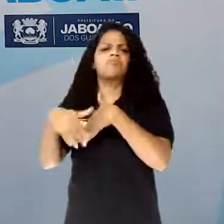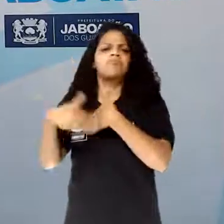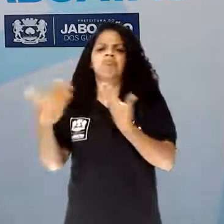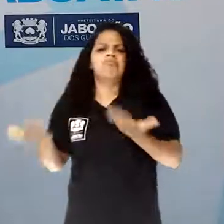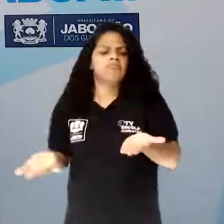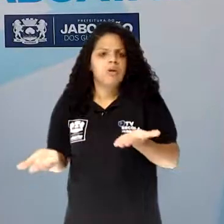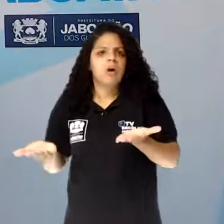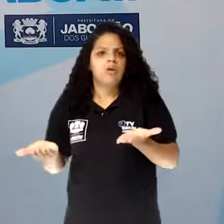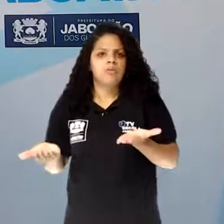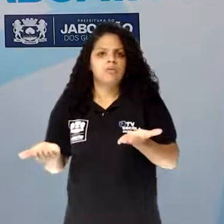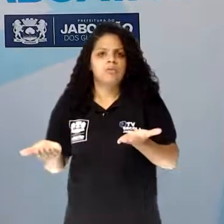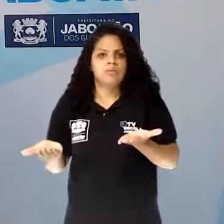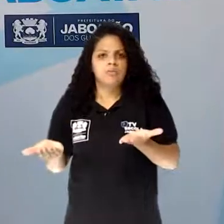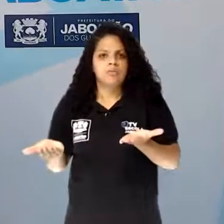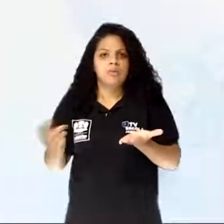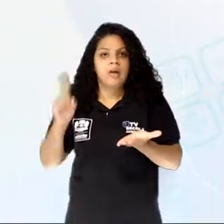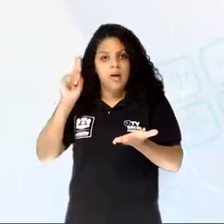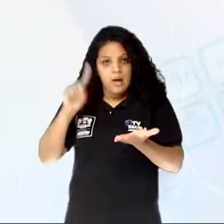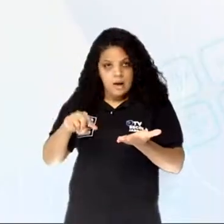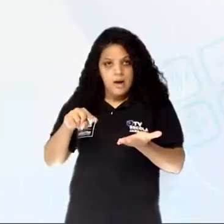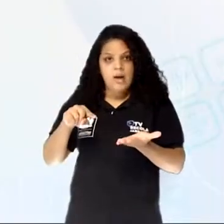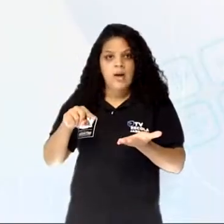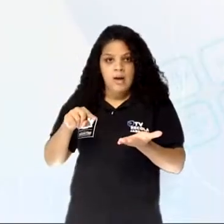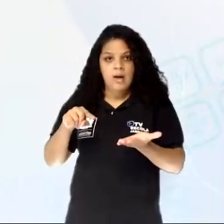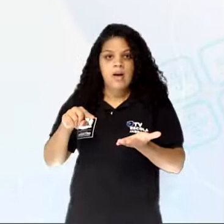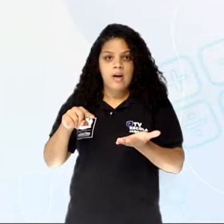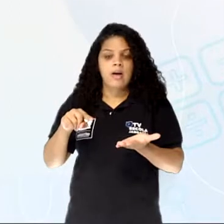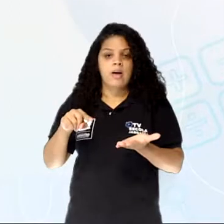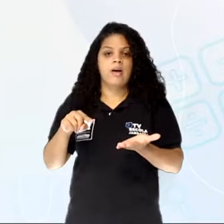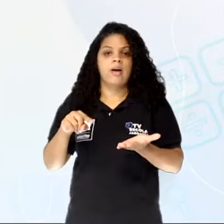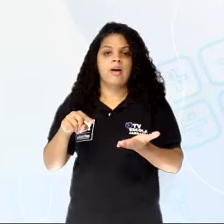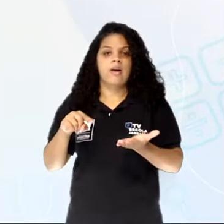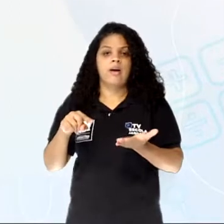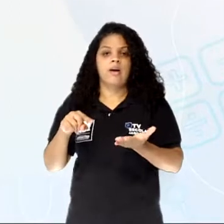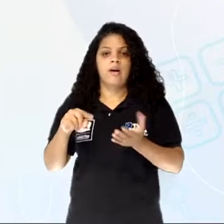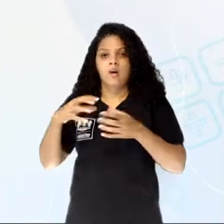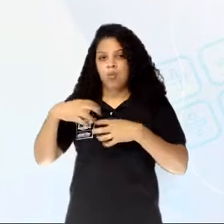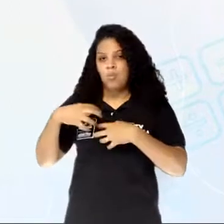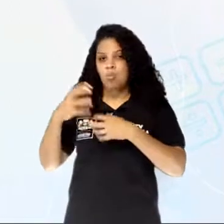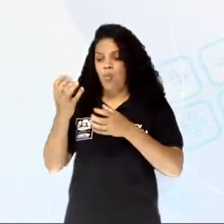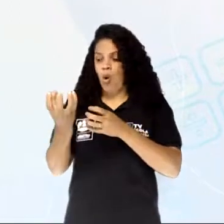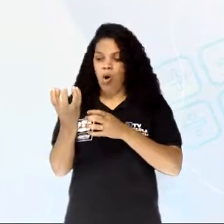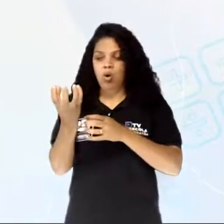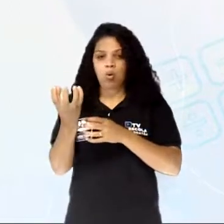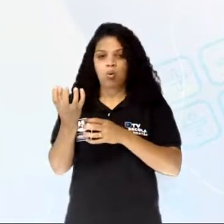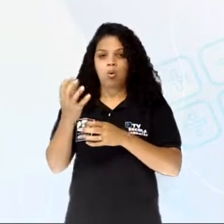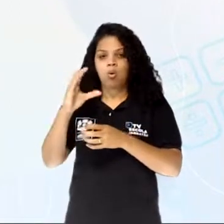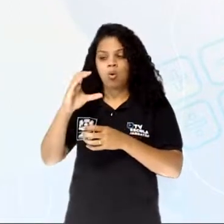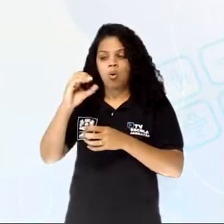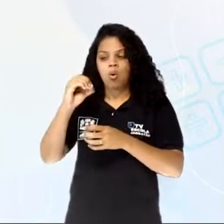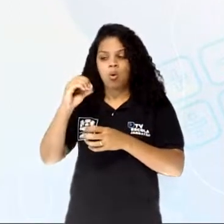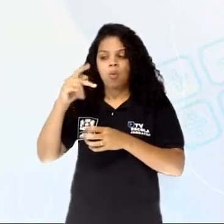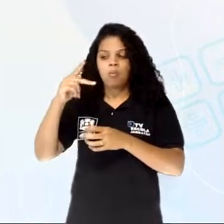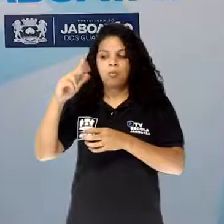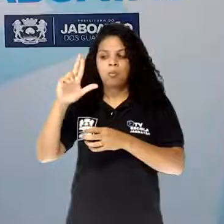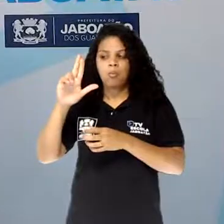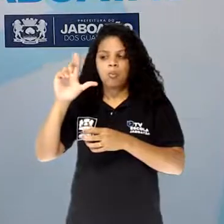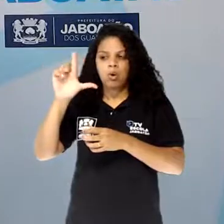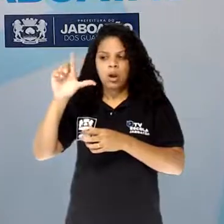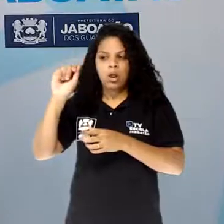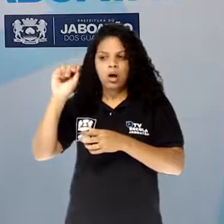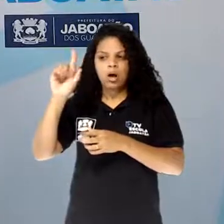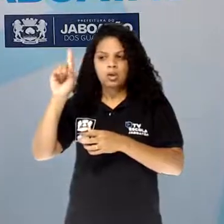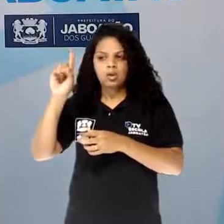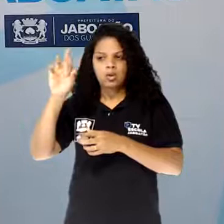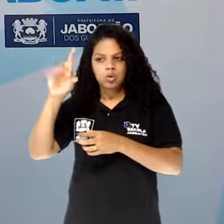pênis, ele é o órgão copulador. E o que é cópula? Cópula é justamente o efeito